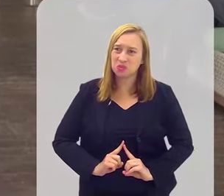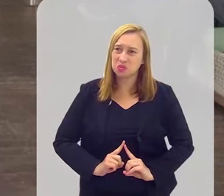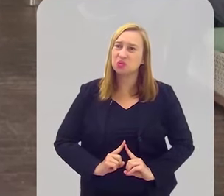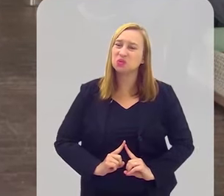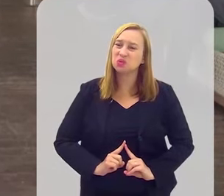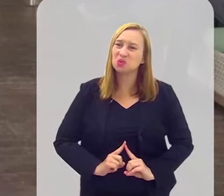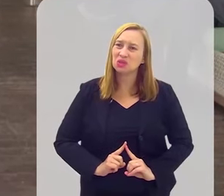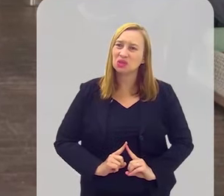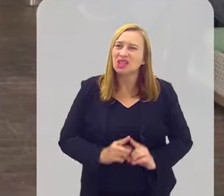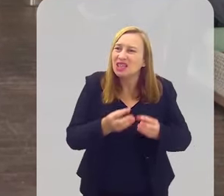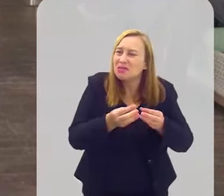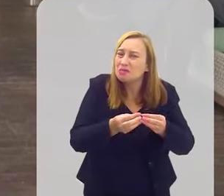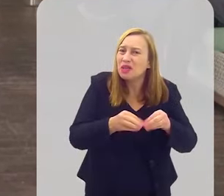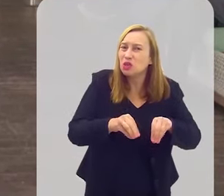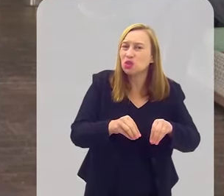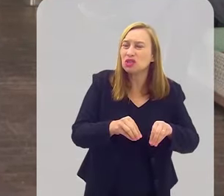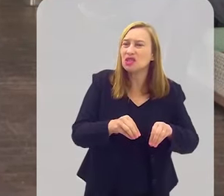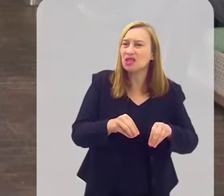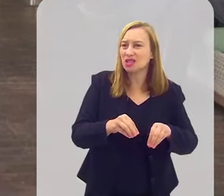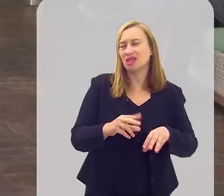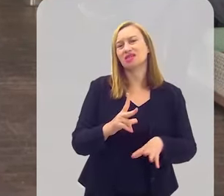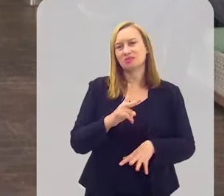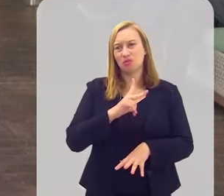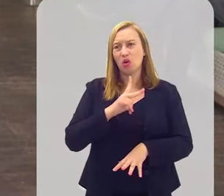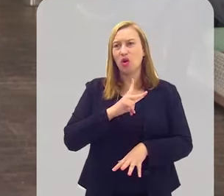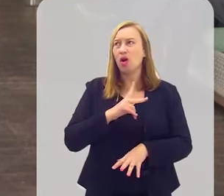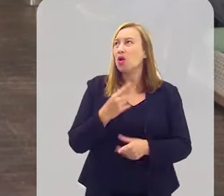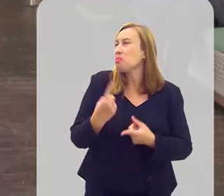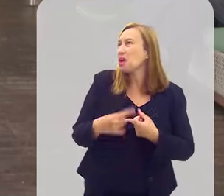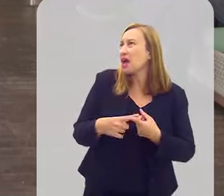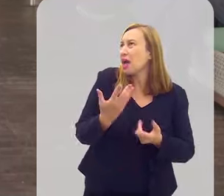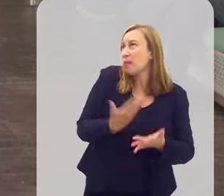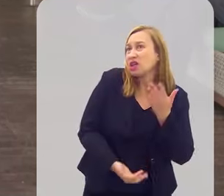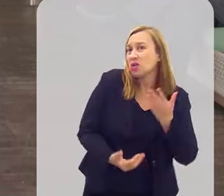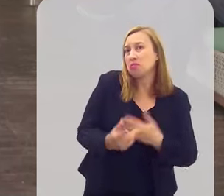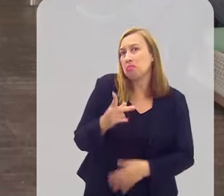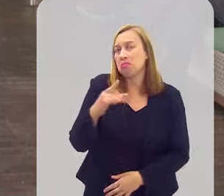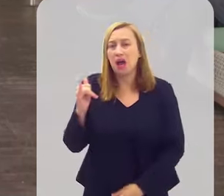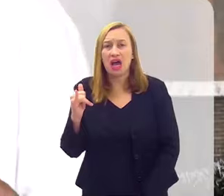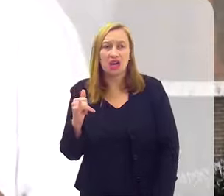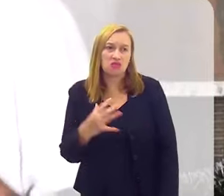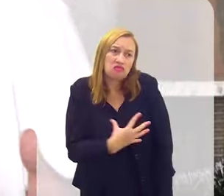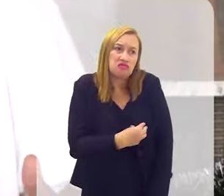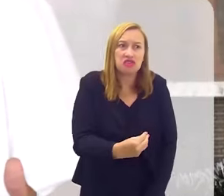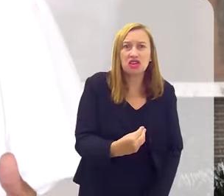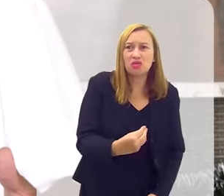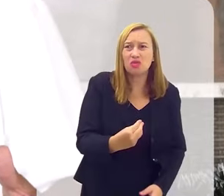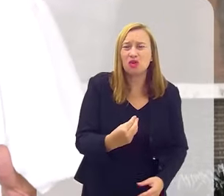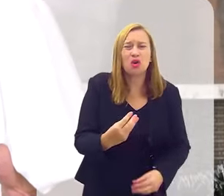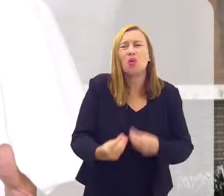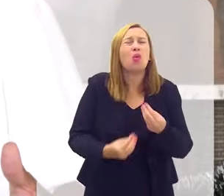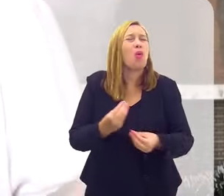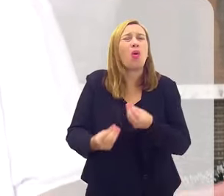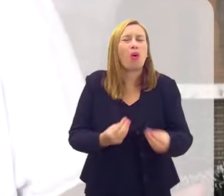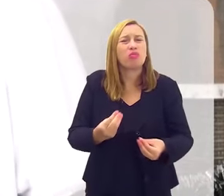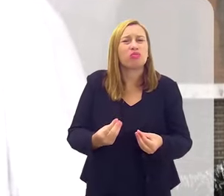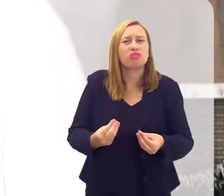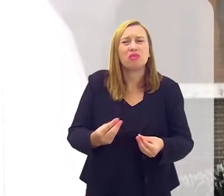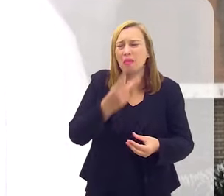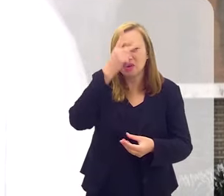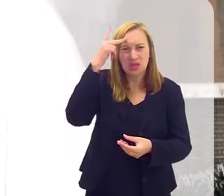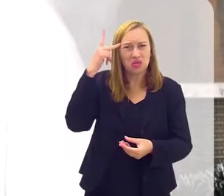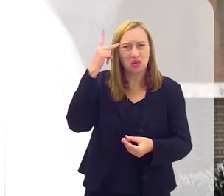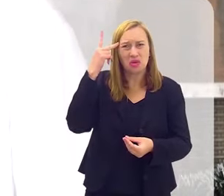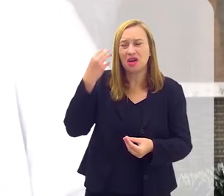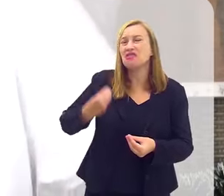depressão que as atinge o que perderam um pai ou porque perderam um filho e aí como é que é o natal